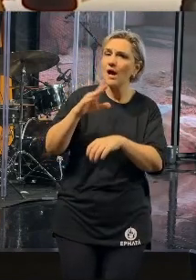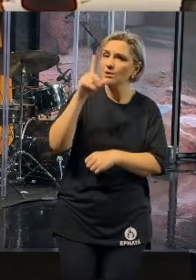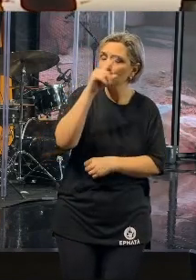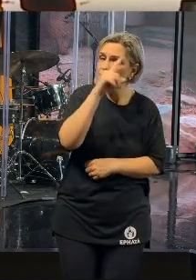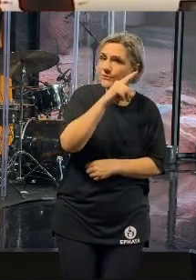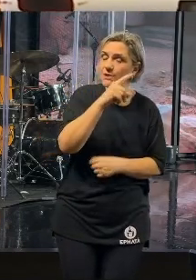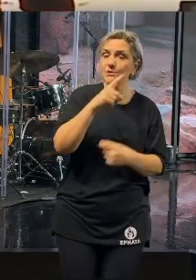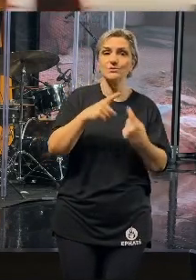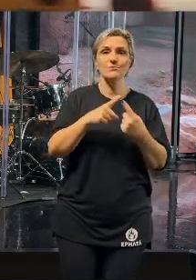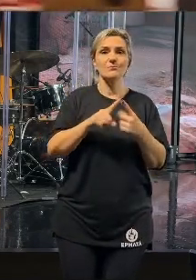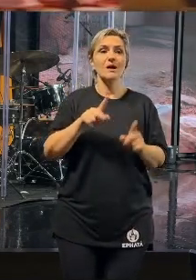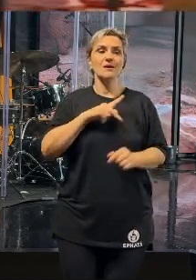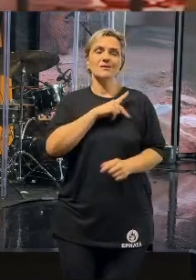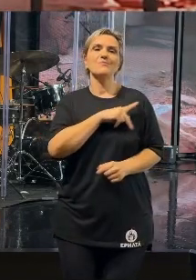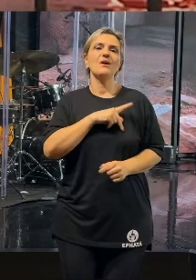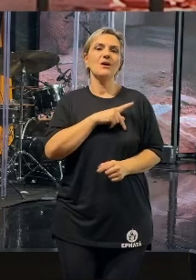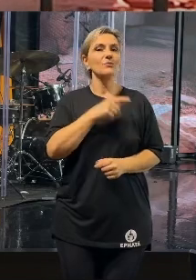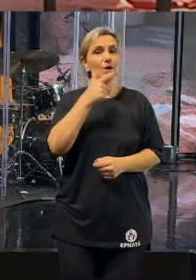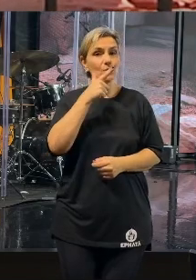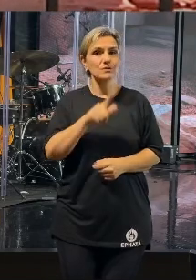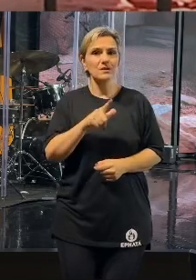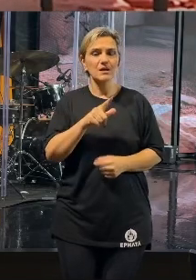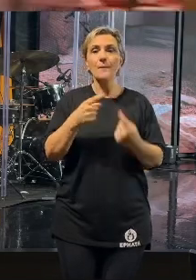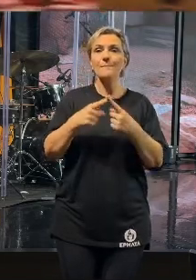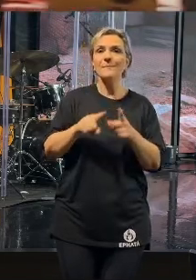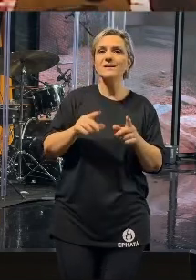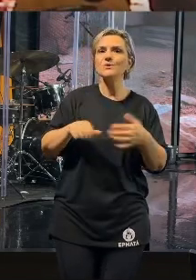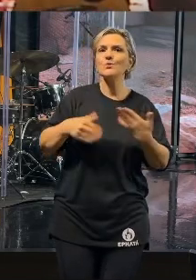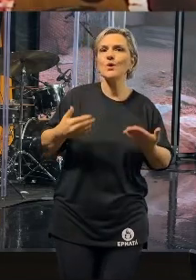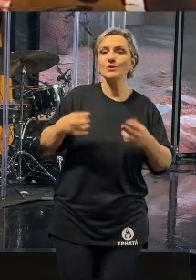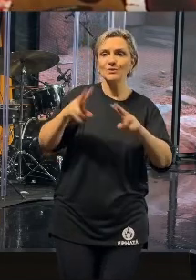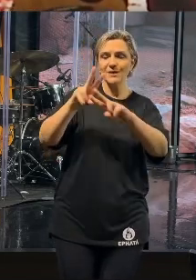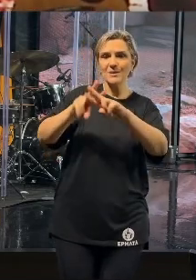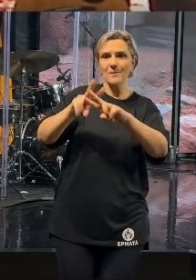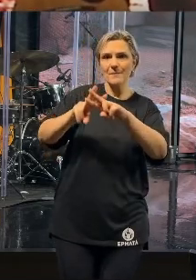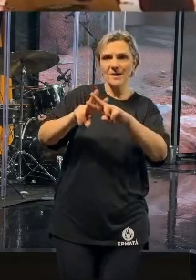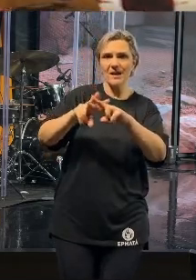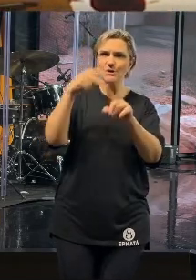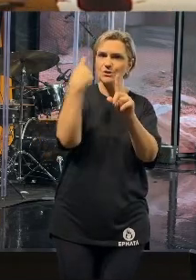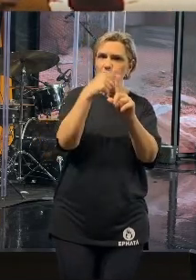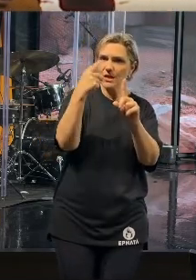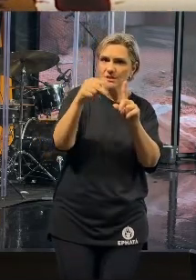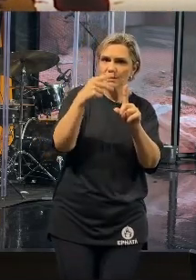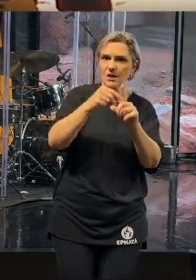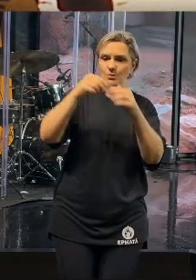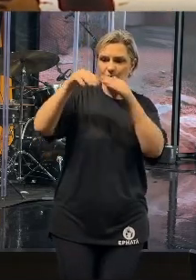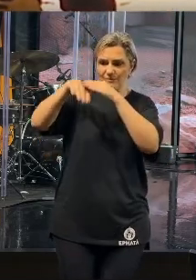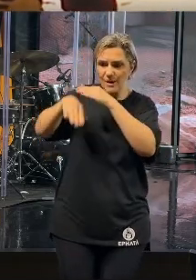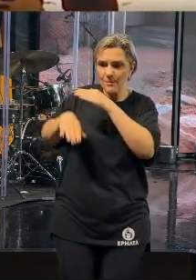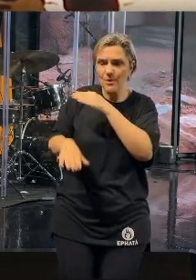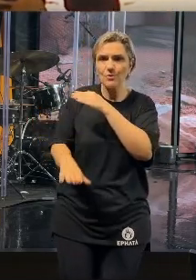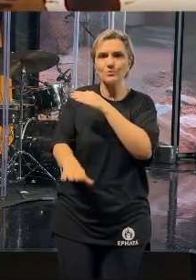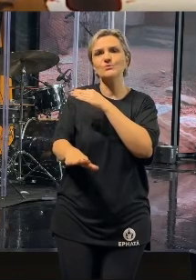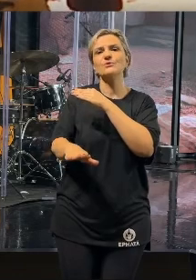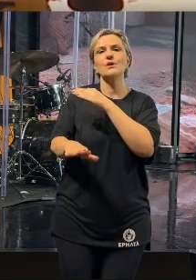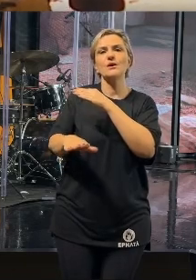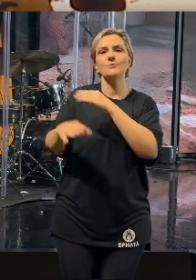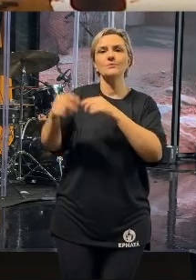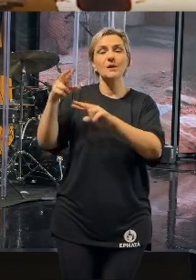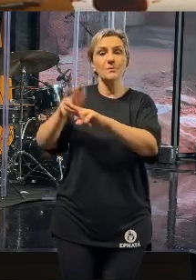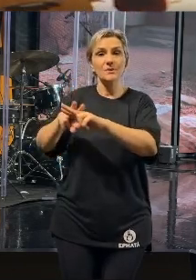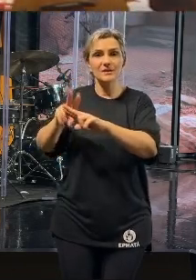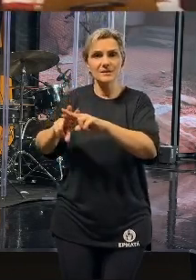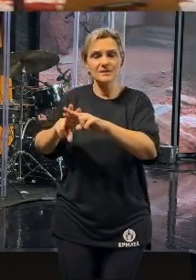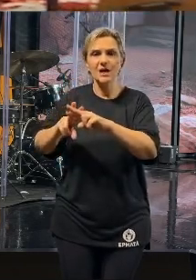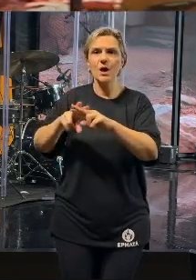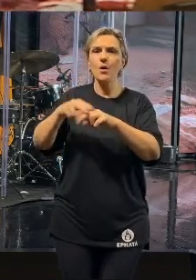difícil, mas Paulo dava um jeito. Mas quando prendem Paulo, açoitam Paulo e lançam Paulo na prisão, e além de lançá-lo na